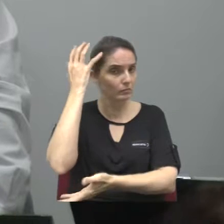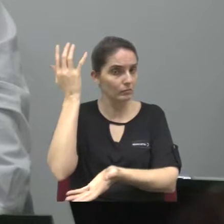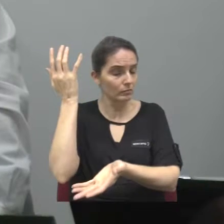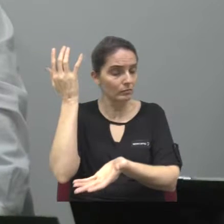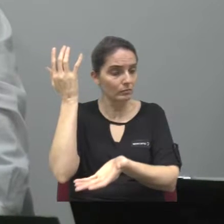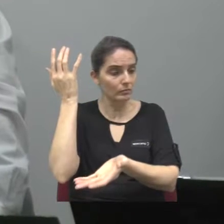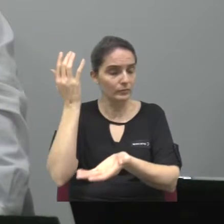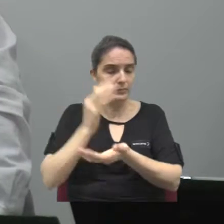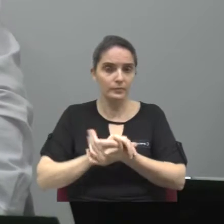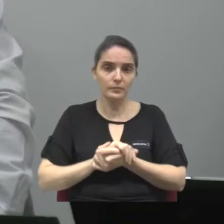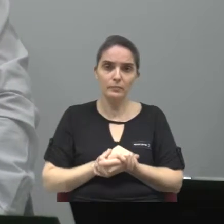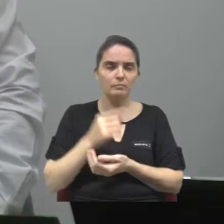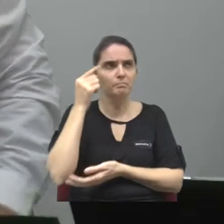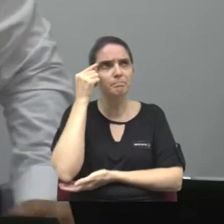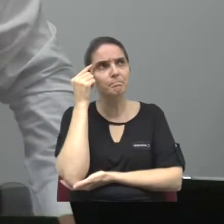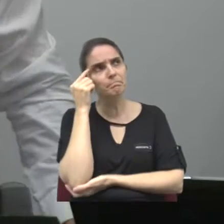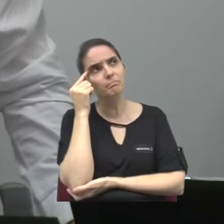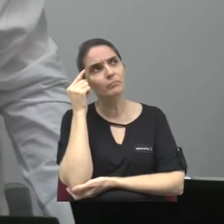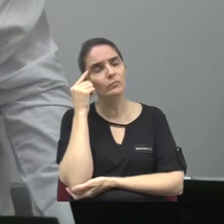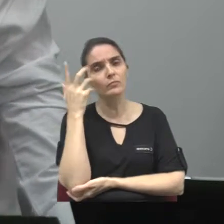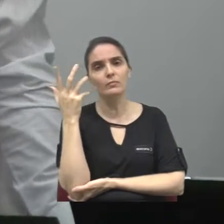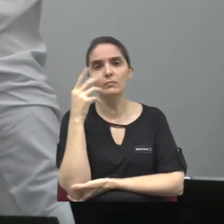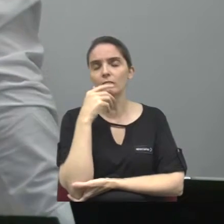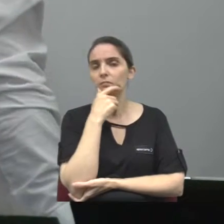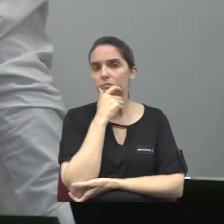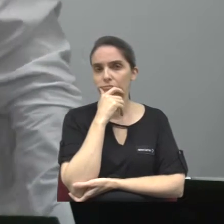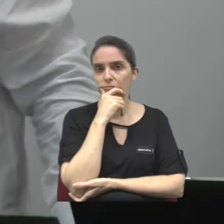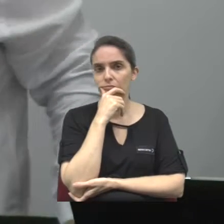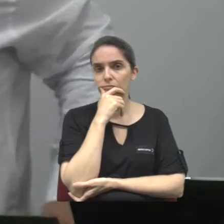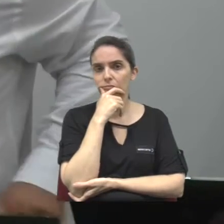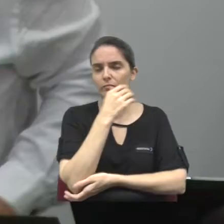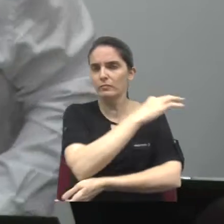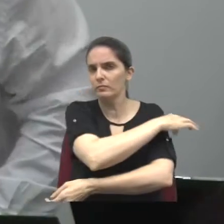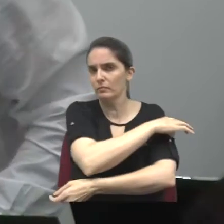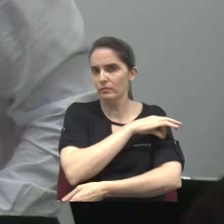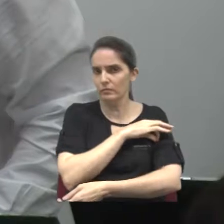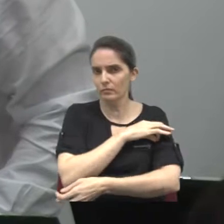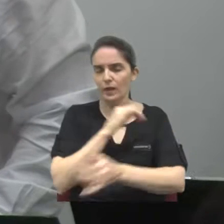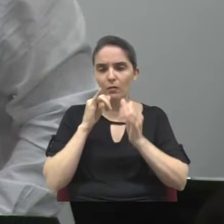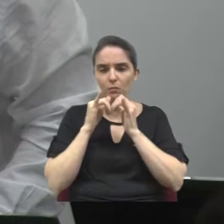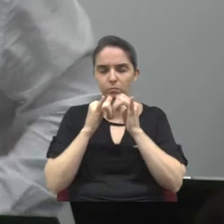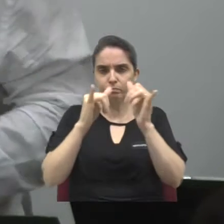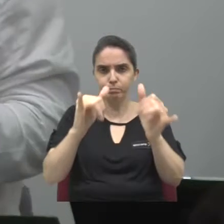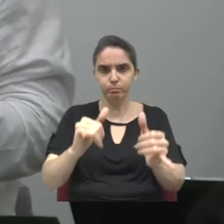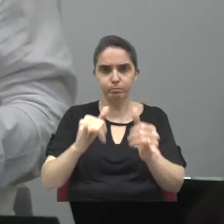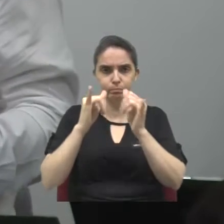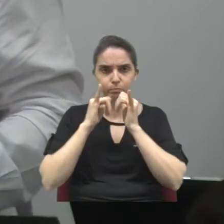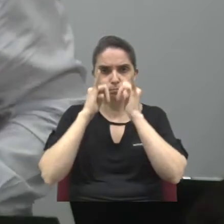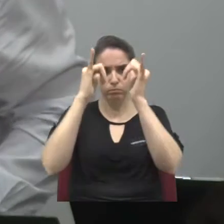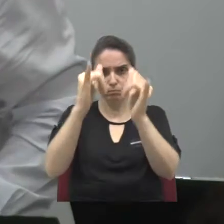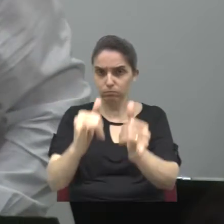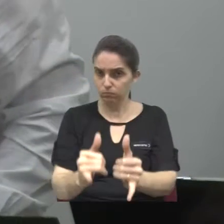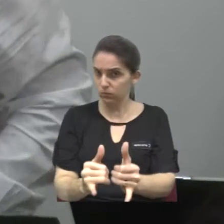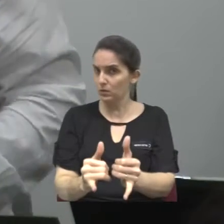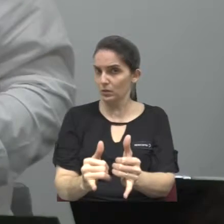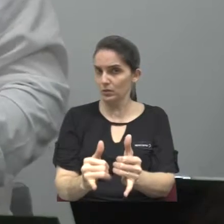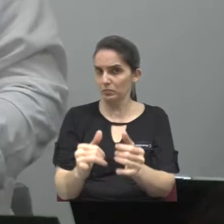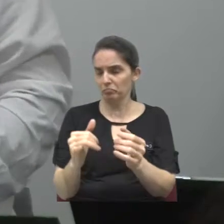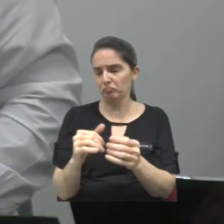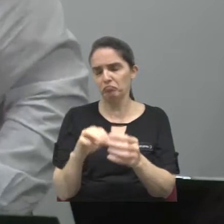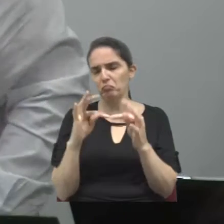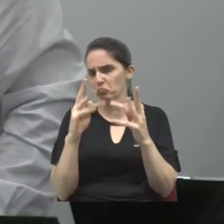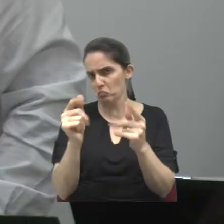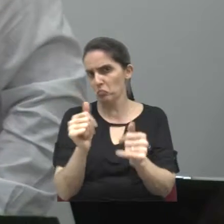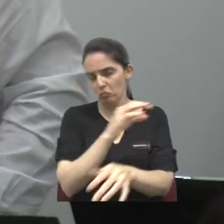fico pensando, o prefeito, quando está em campanha, os prefeitos, né, não necessariamente